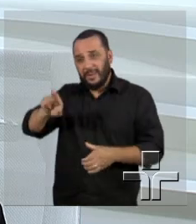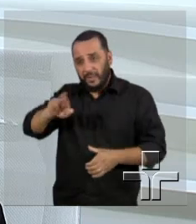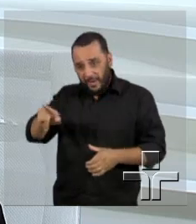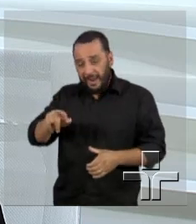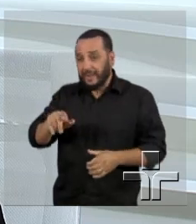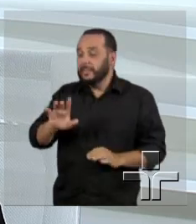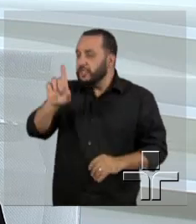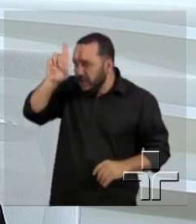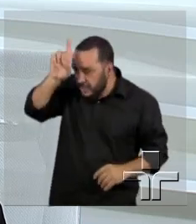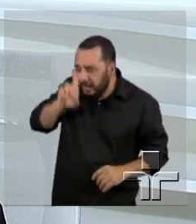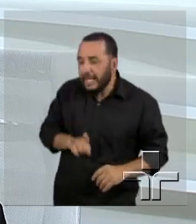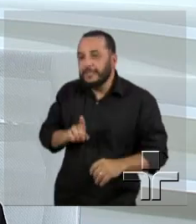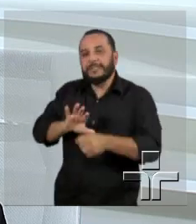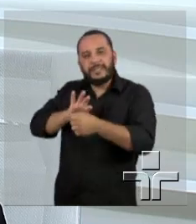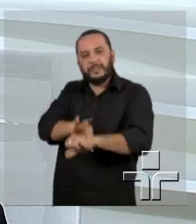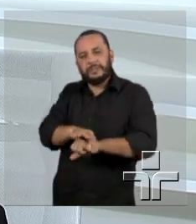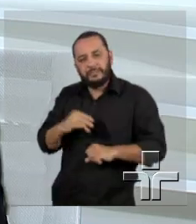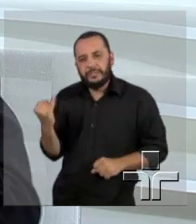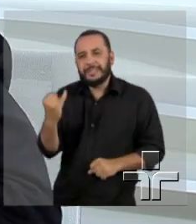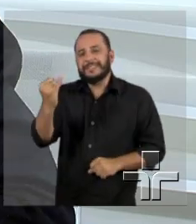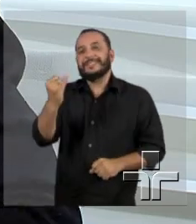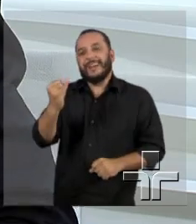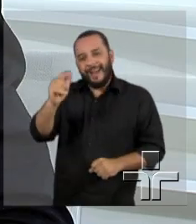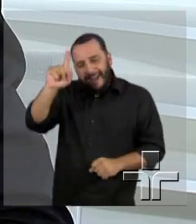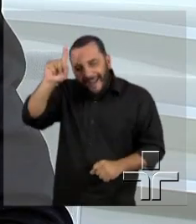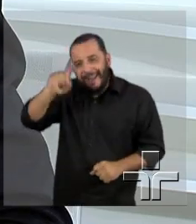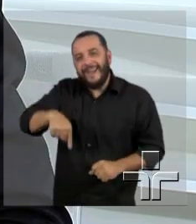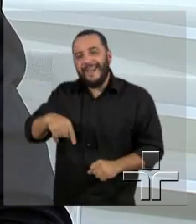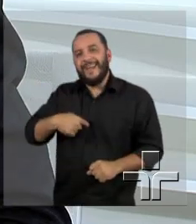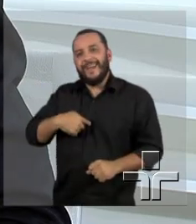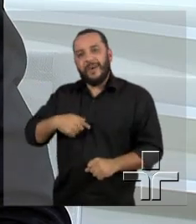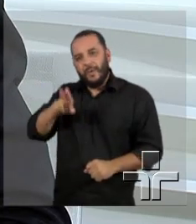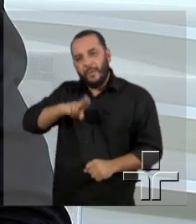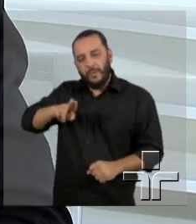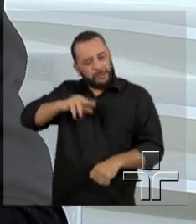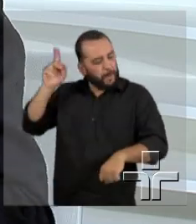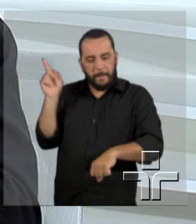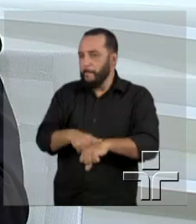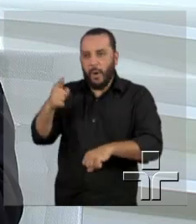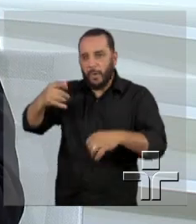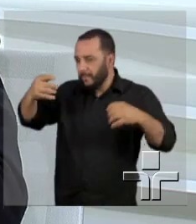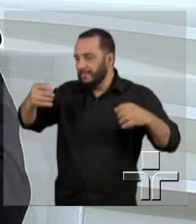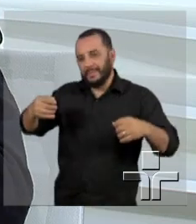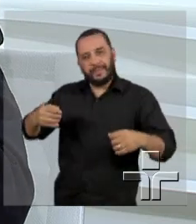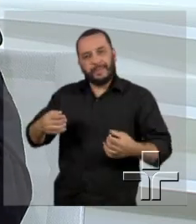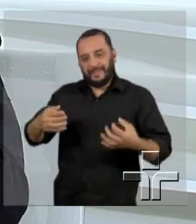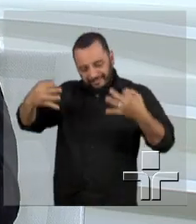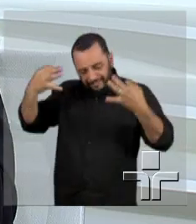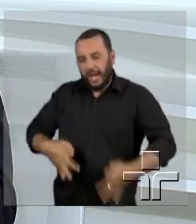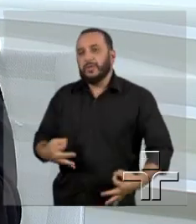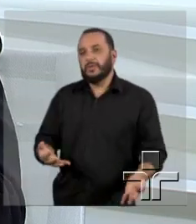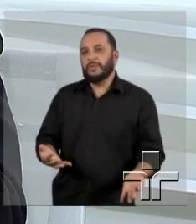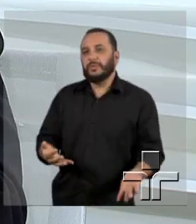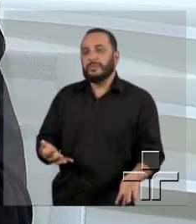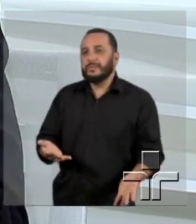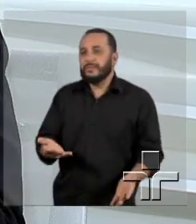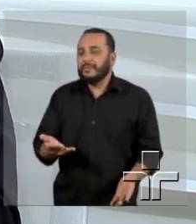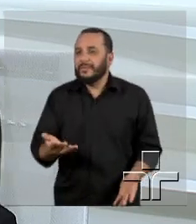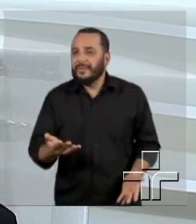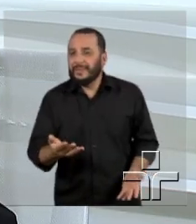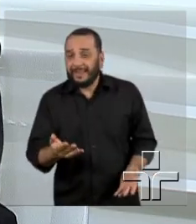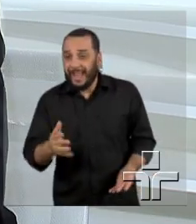garantias fundamentais têm aplicação imediata. E, para isso, apresta